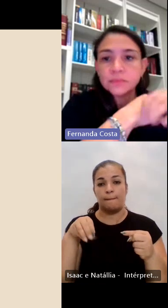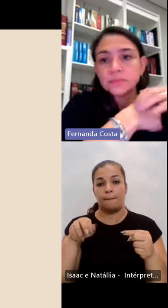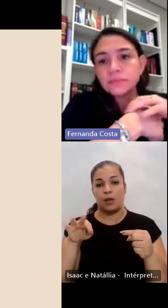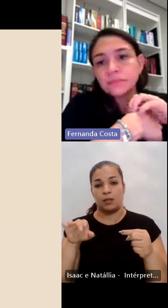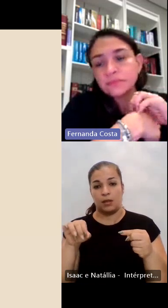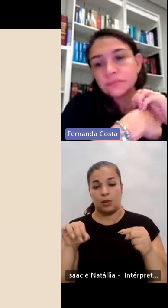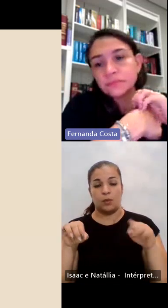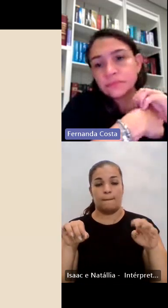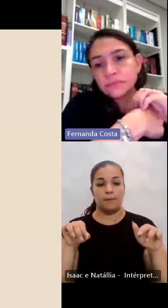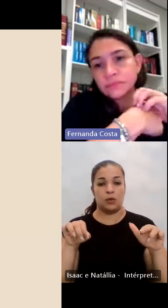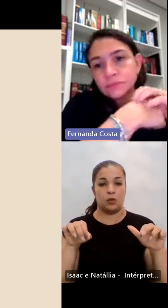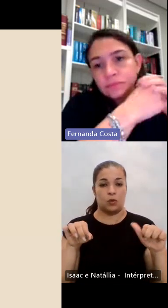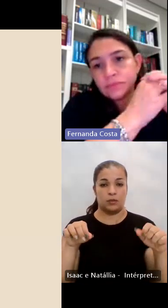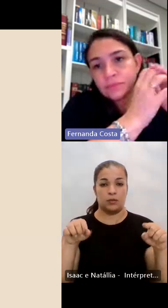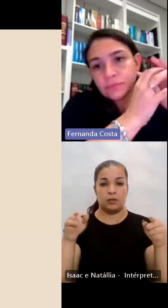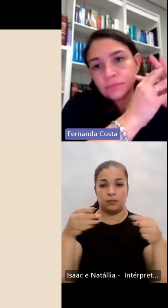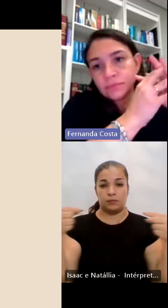articulação